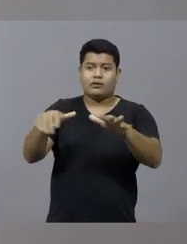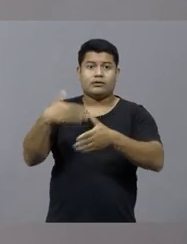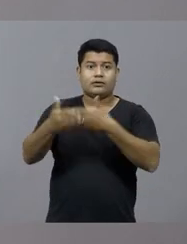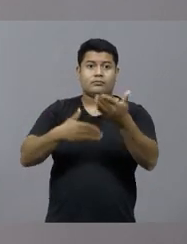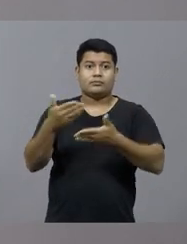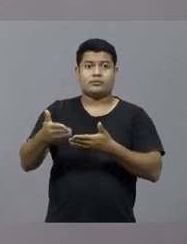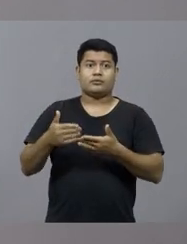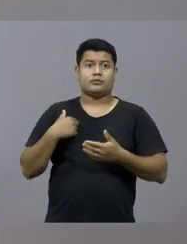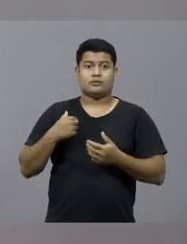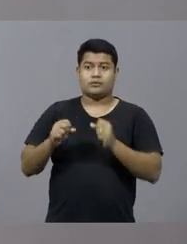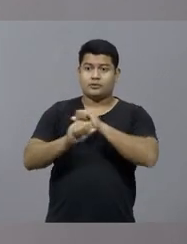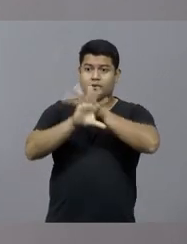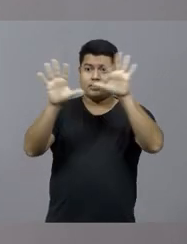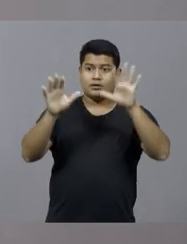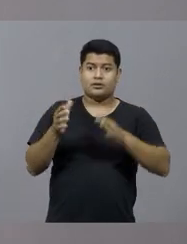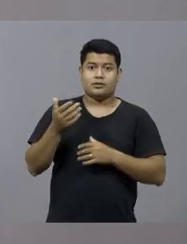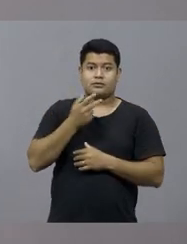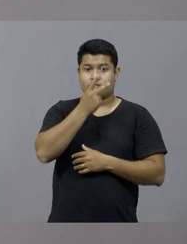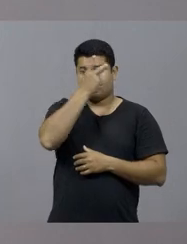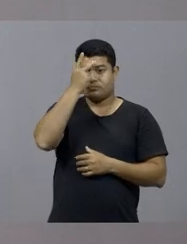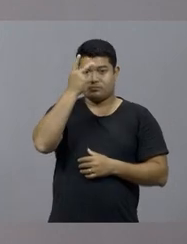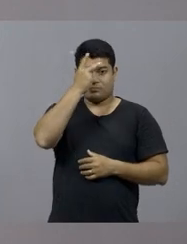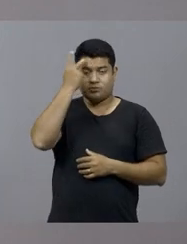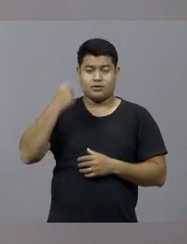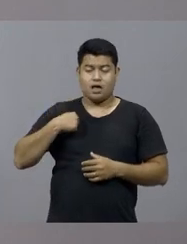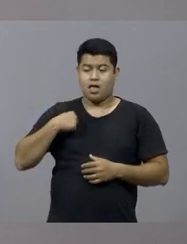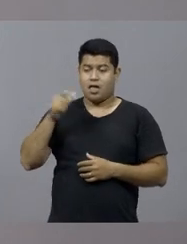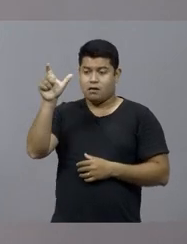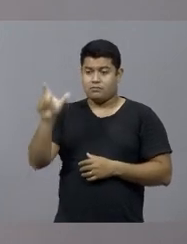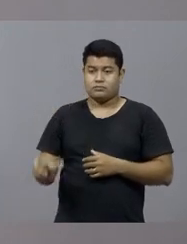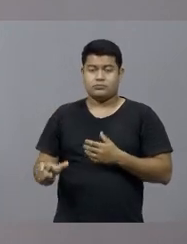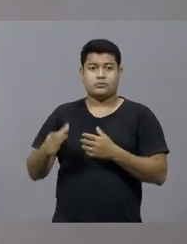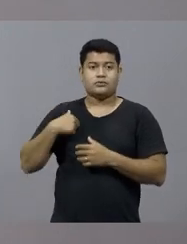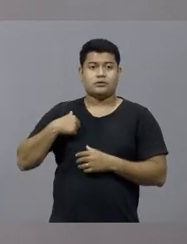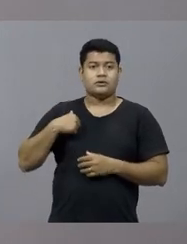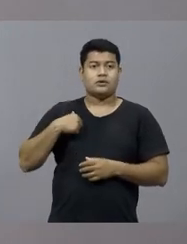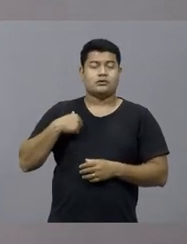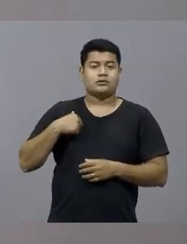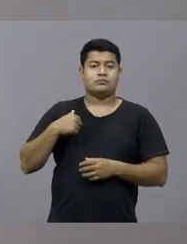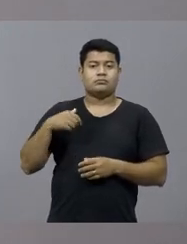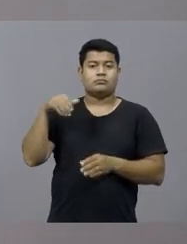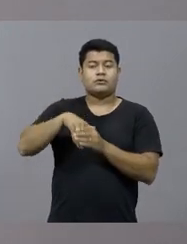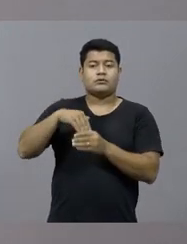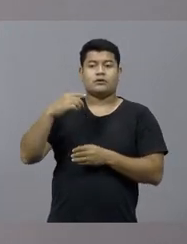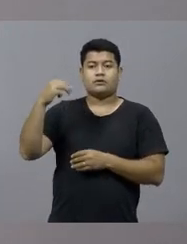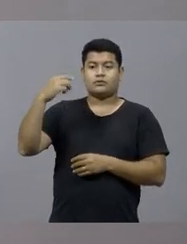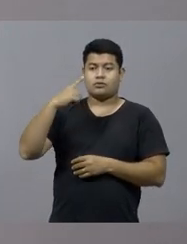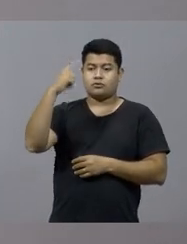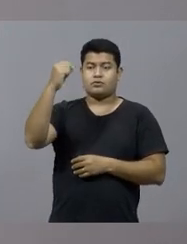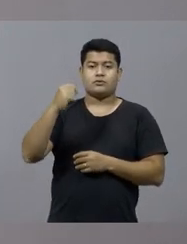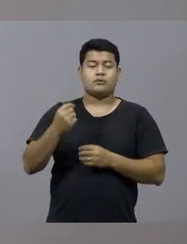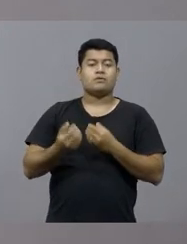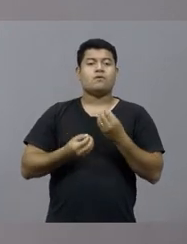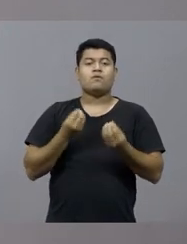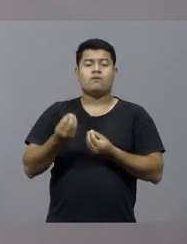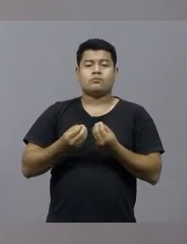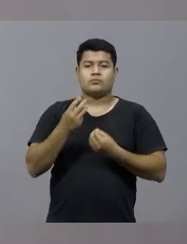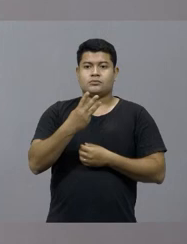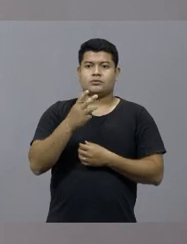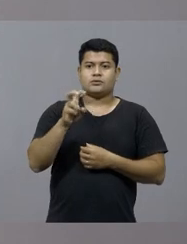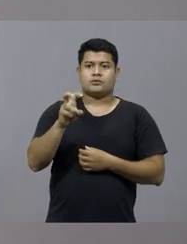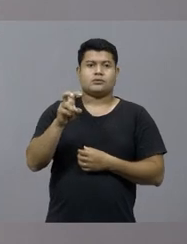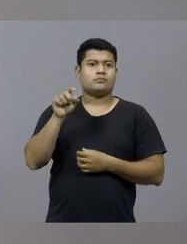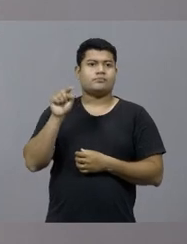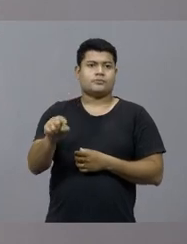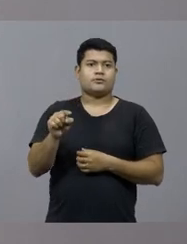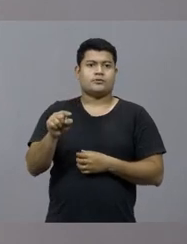que este tipo de pessoa, que tipo de pessoa? Eu. Quantos eleitores eu tenho? 35 mil. Quantos habitantes tem Santa Catarina? Bom, os catarinenses,